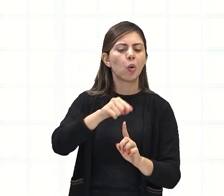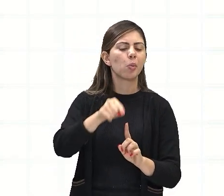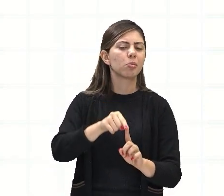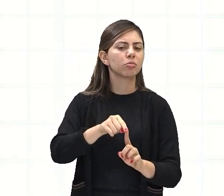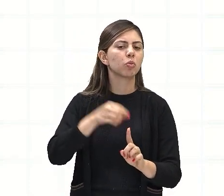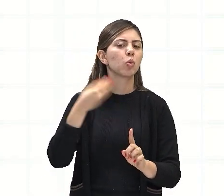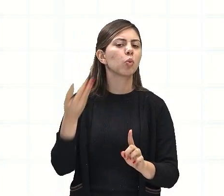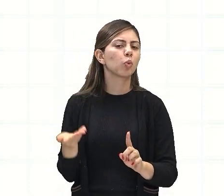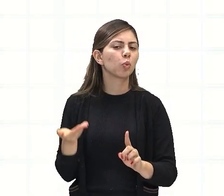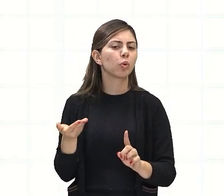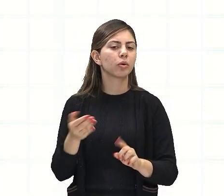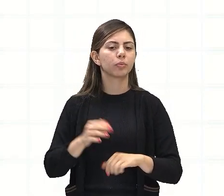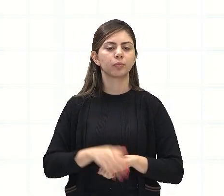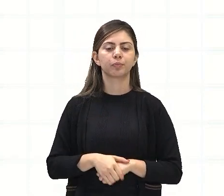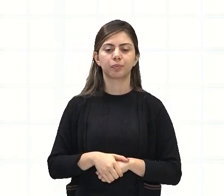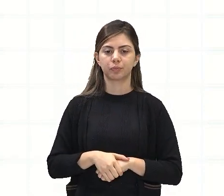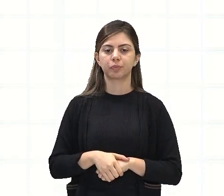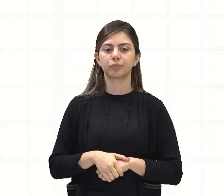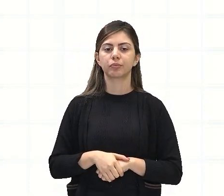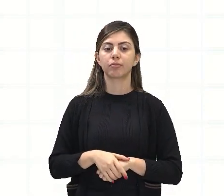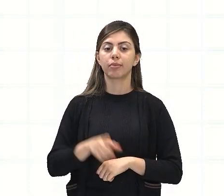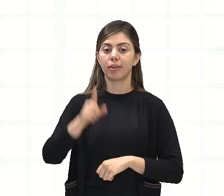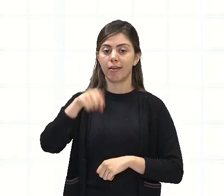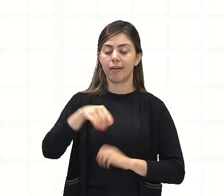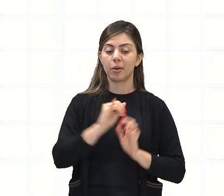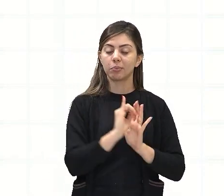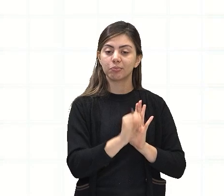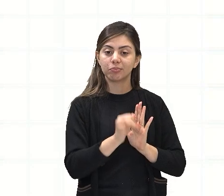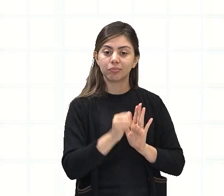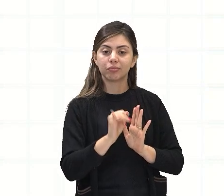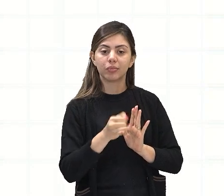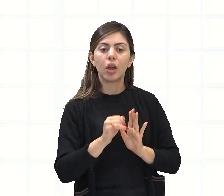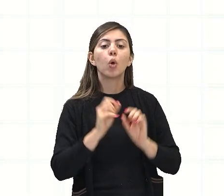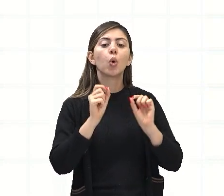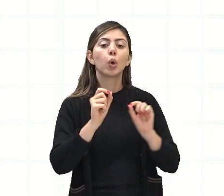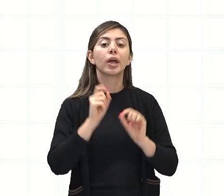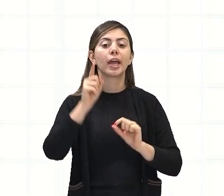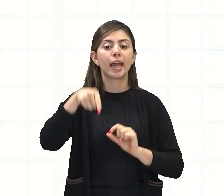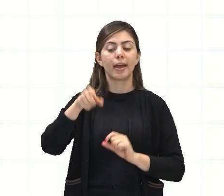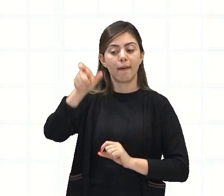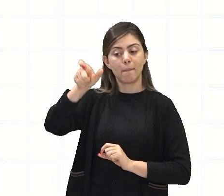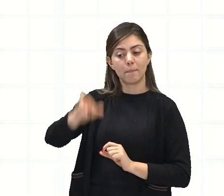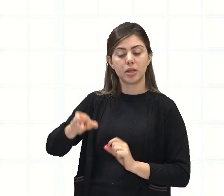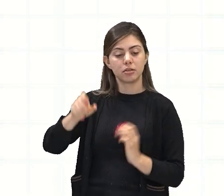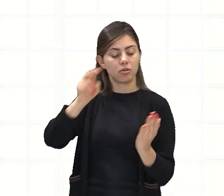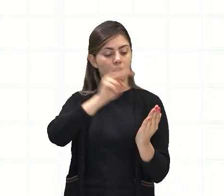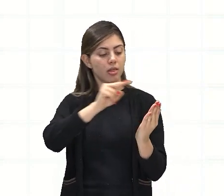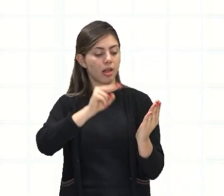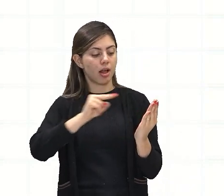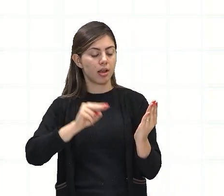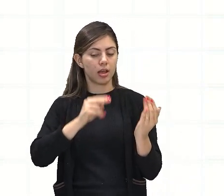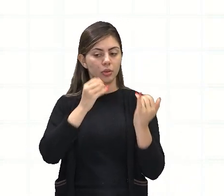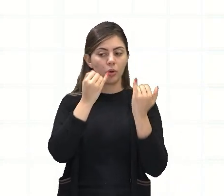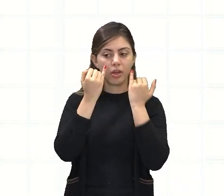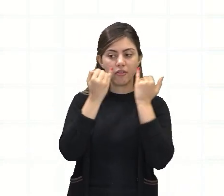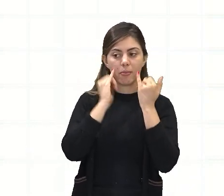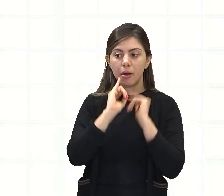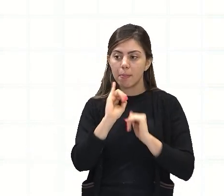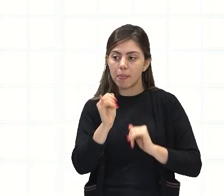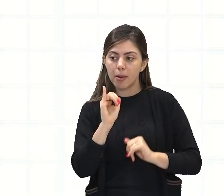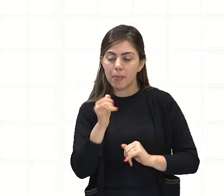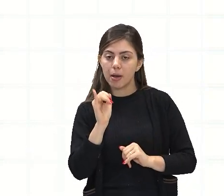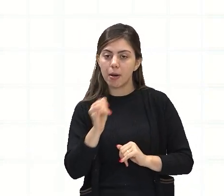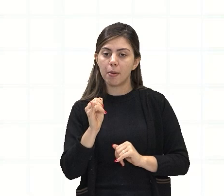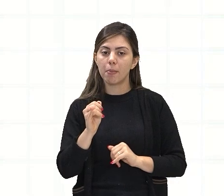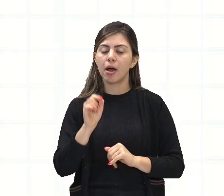a notícia, é o quê? Isso mesmo, informar o leitor. E informar, né, de